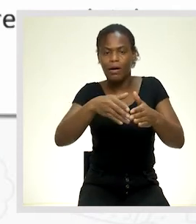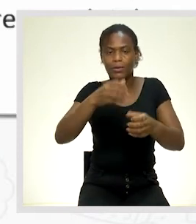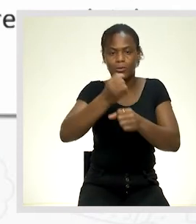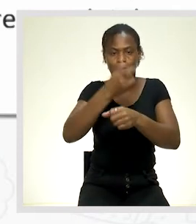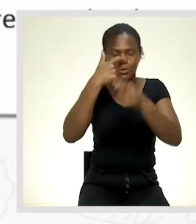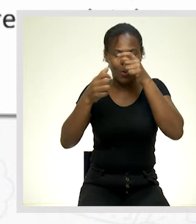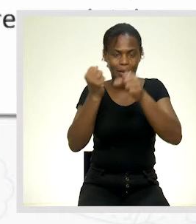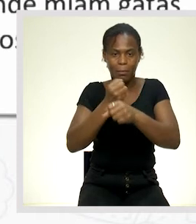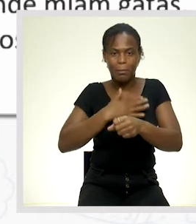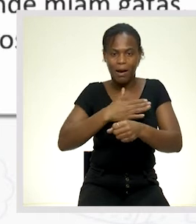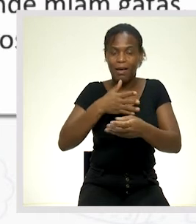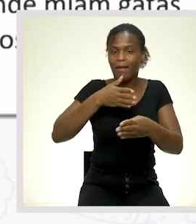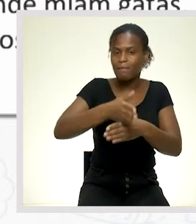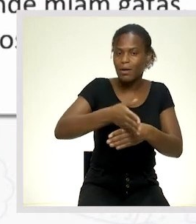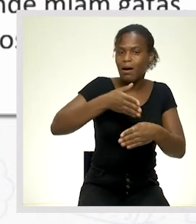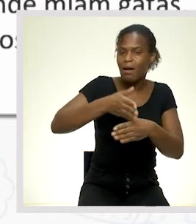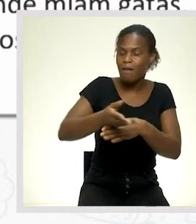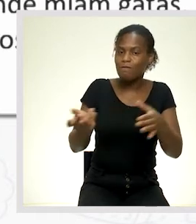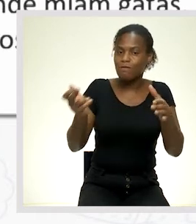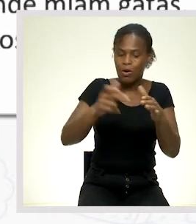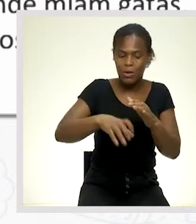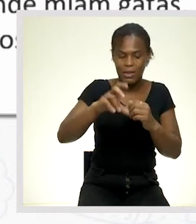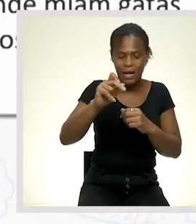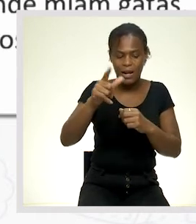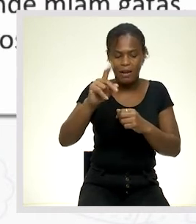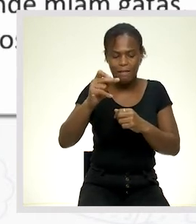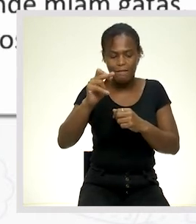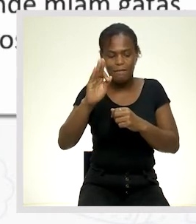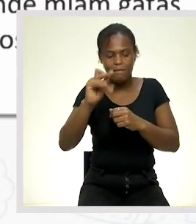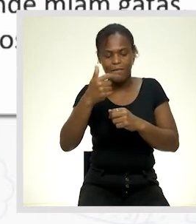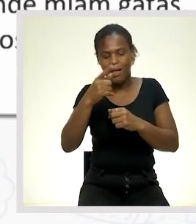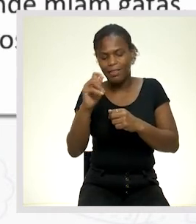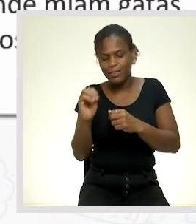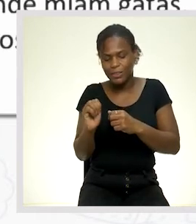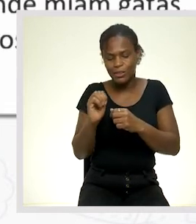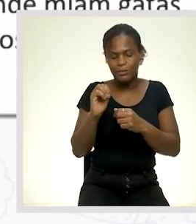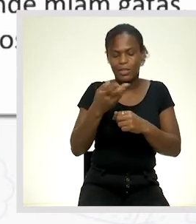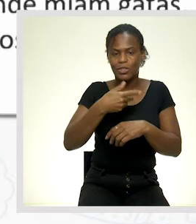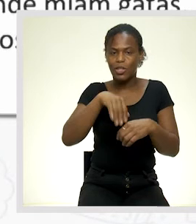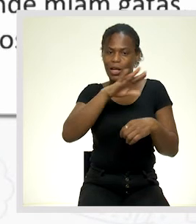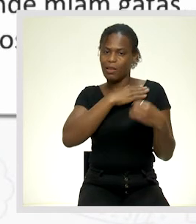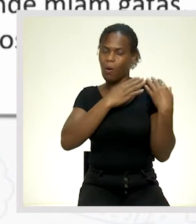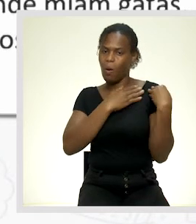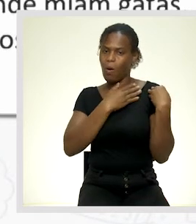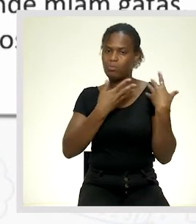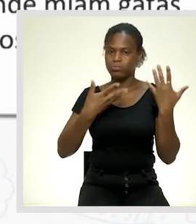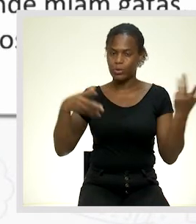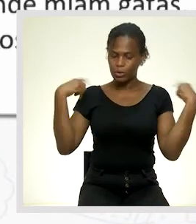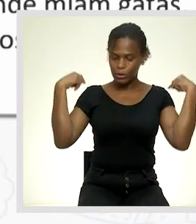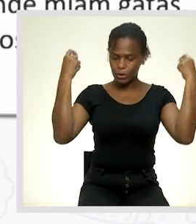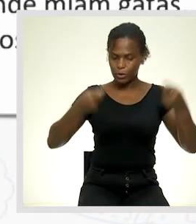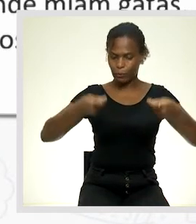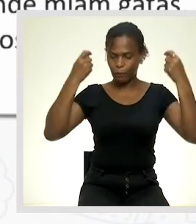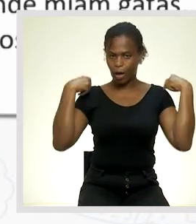carpinteiros. Voltam os calafates aos magotes, de jaqueitão ao ombro,